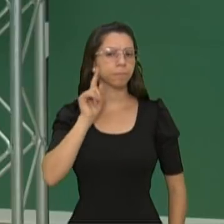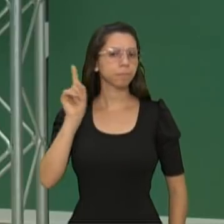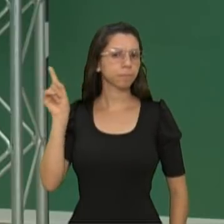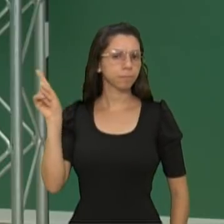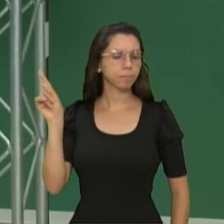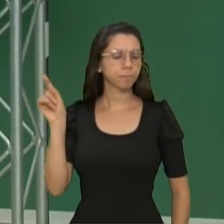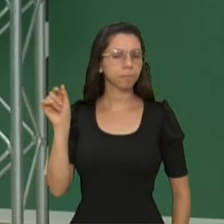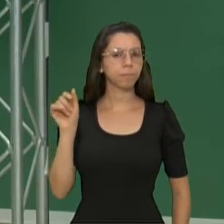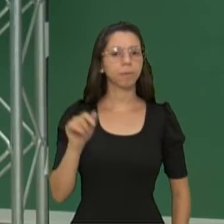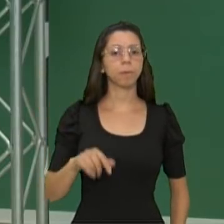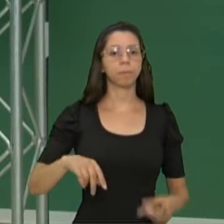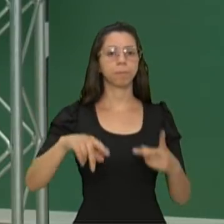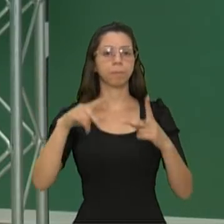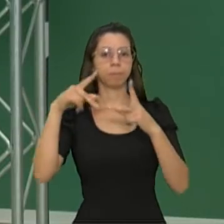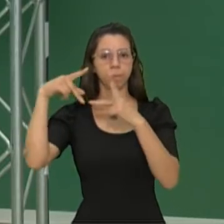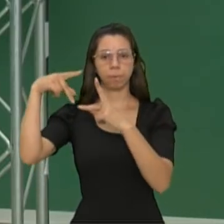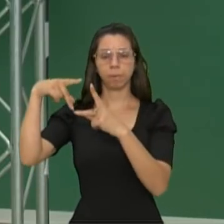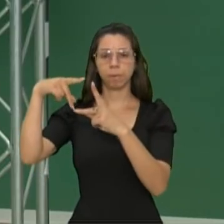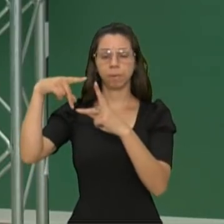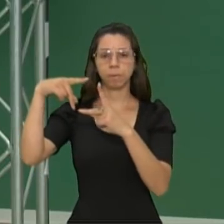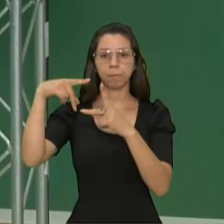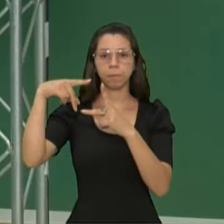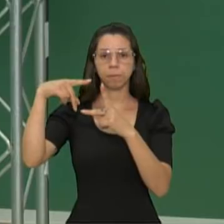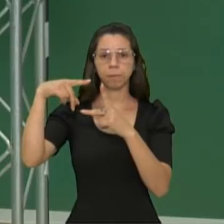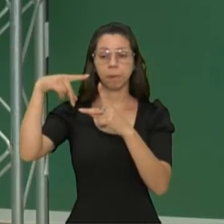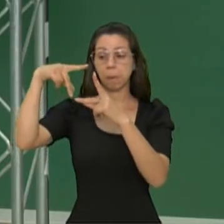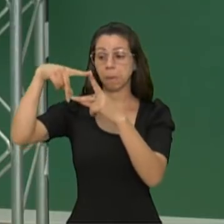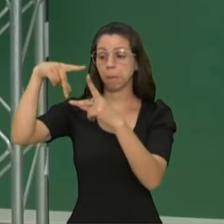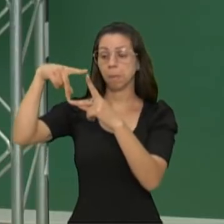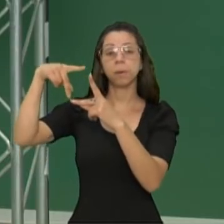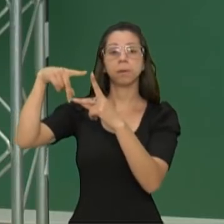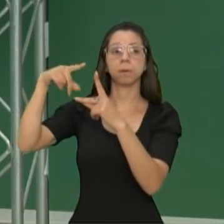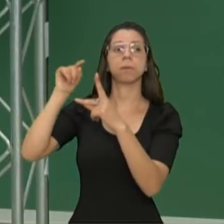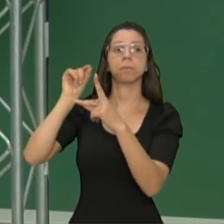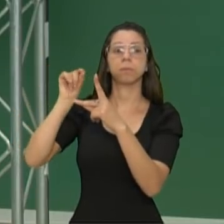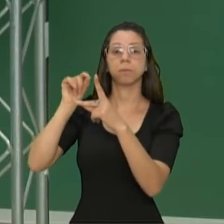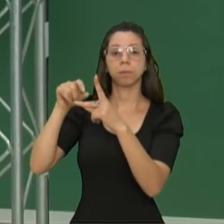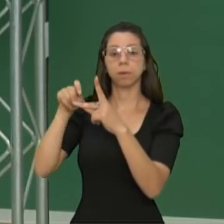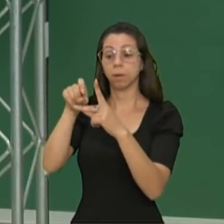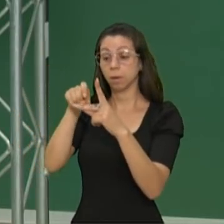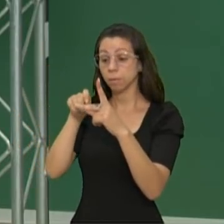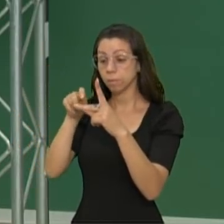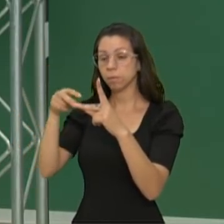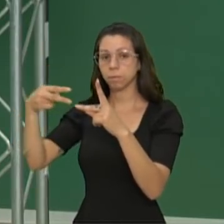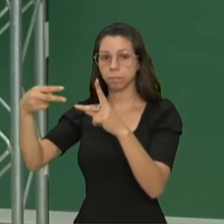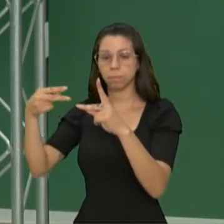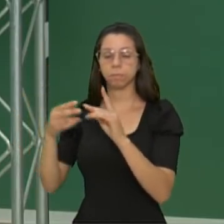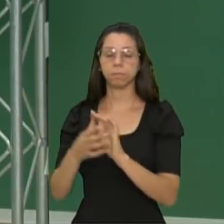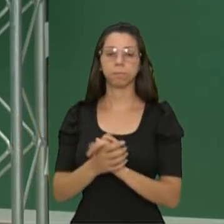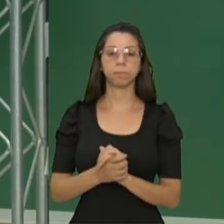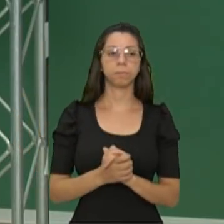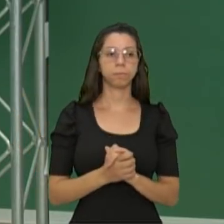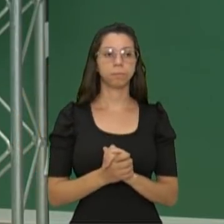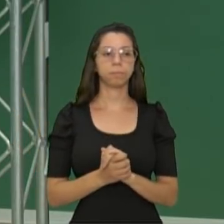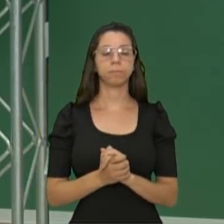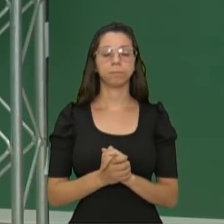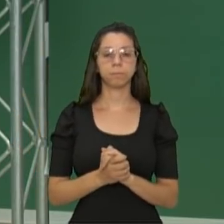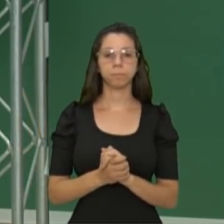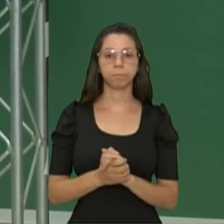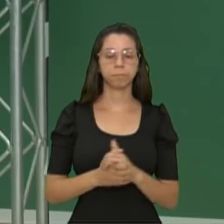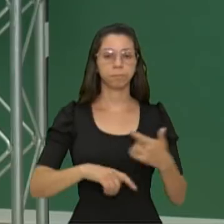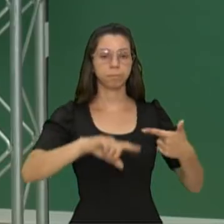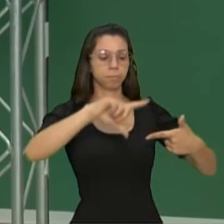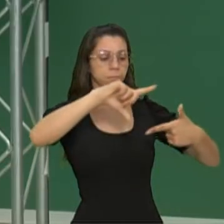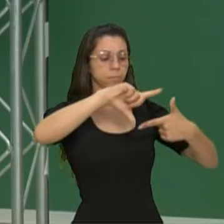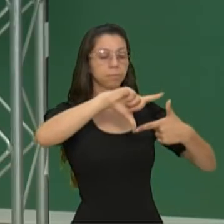Área do quadrado. Então, a área do quadrado é dada por x ao quadrado. Item 2, área do